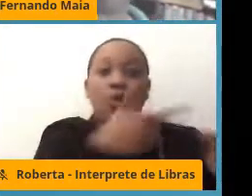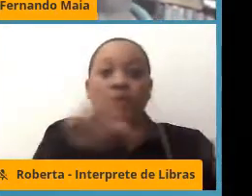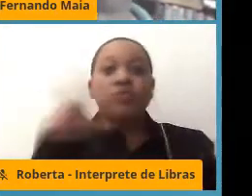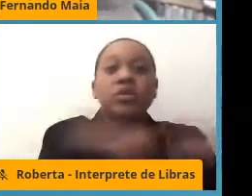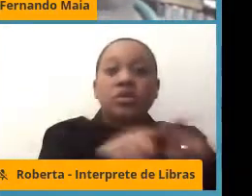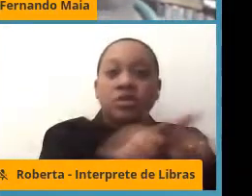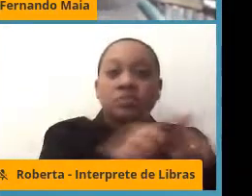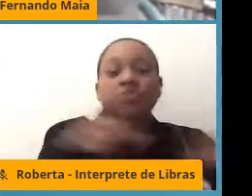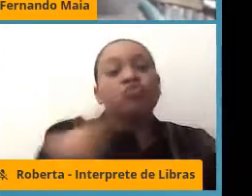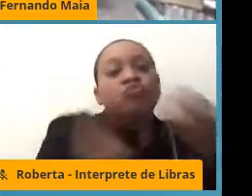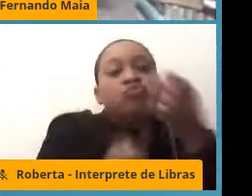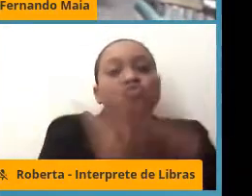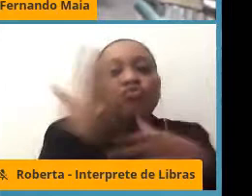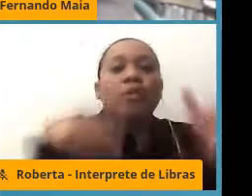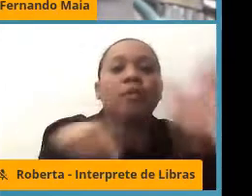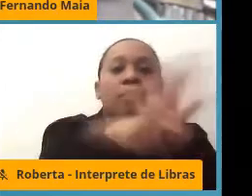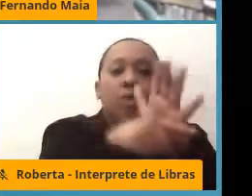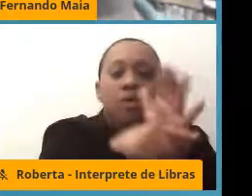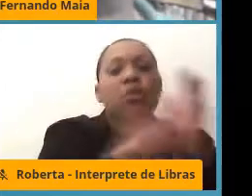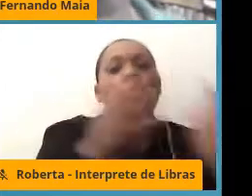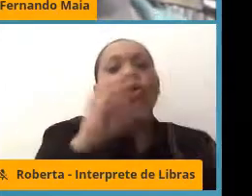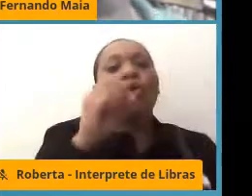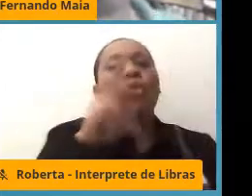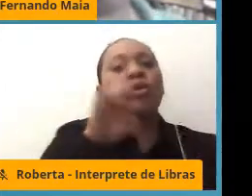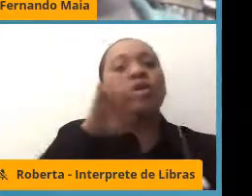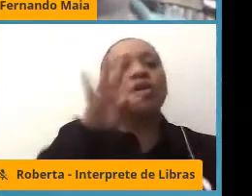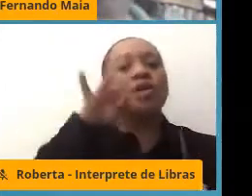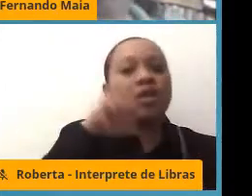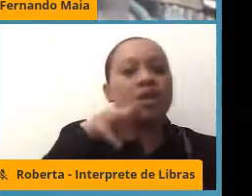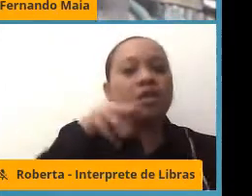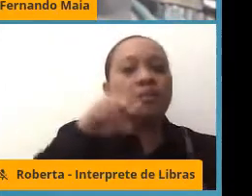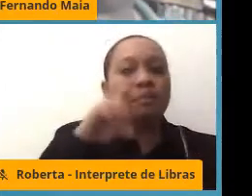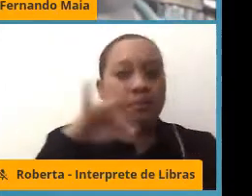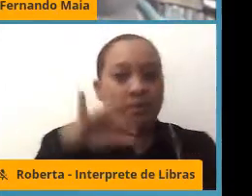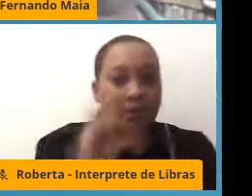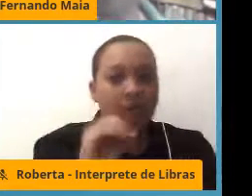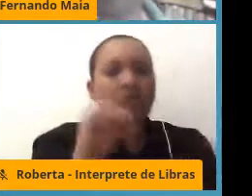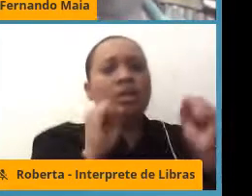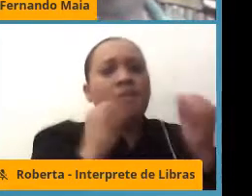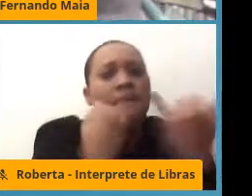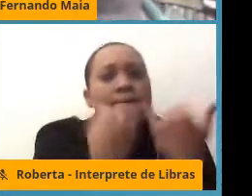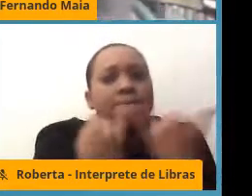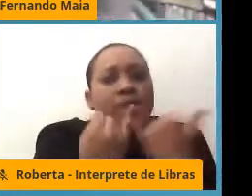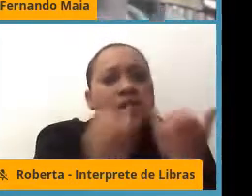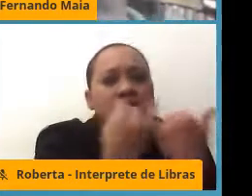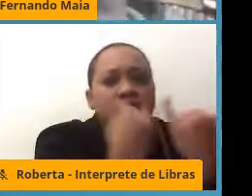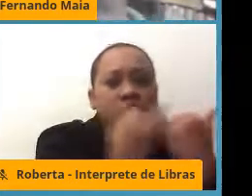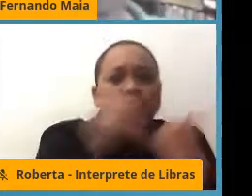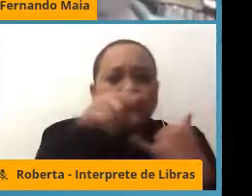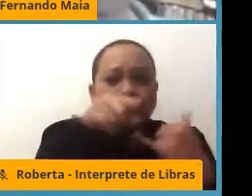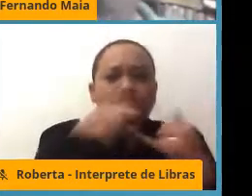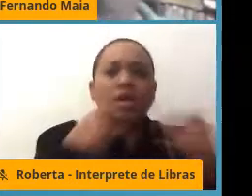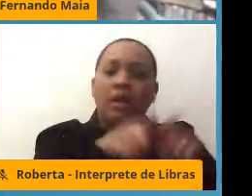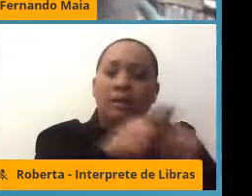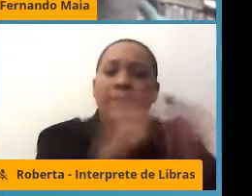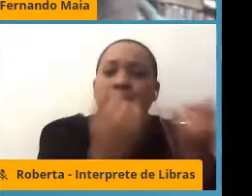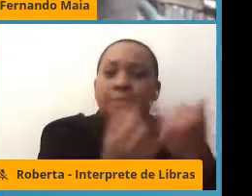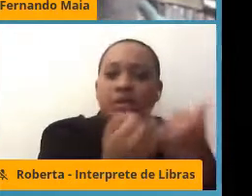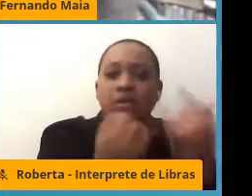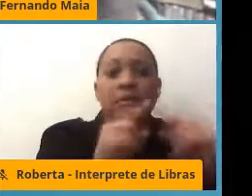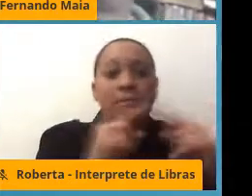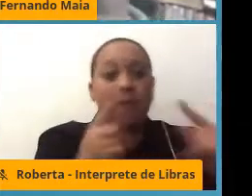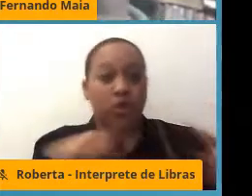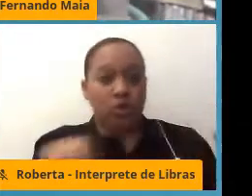que é a pneumonia do Oriente Médio, que é um outro coronavírus que também causa um quadro parecido com esse atual, só que também, para nossa